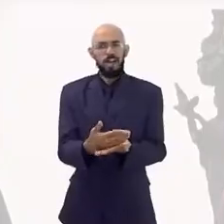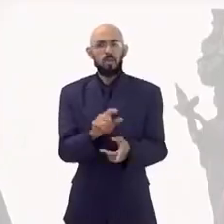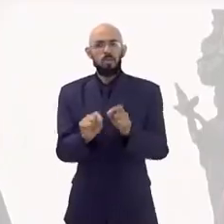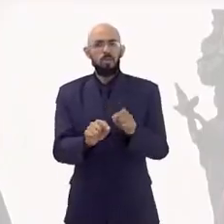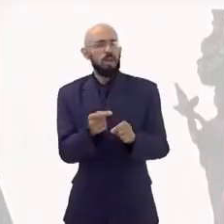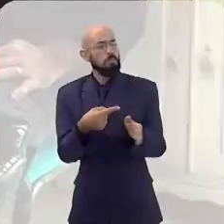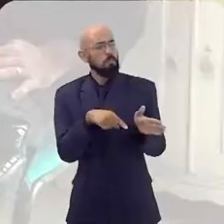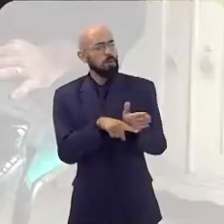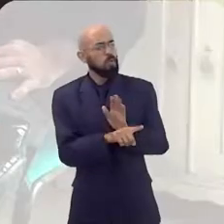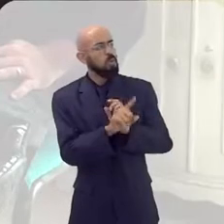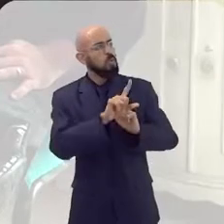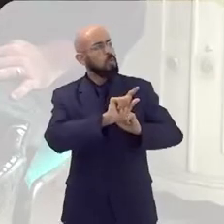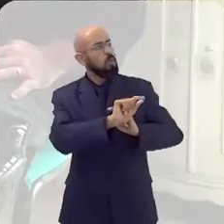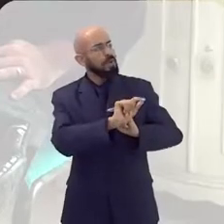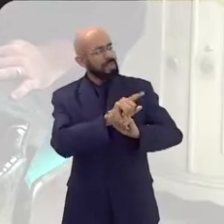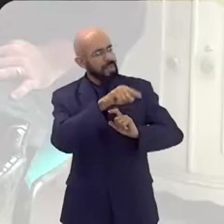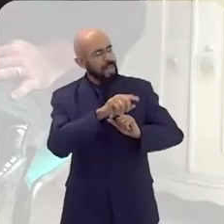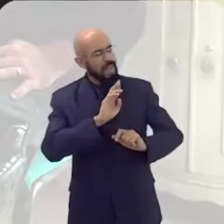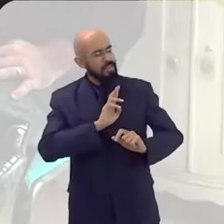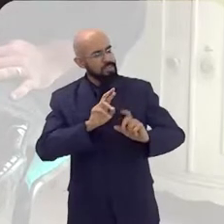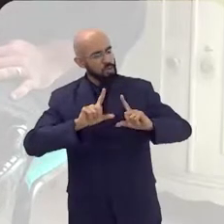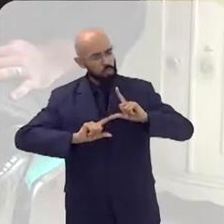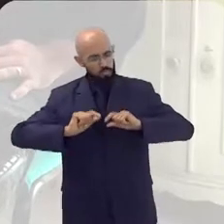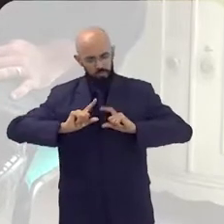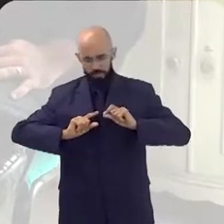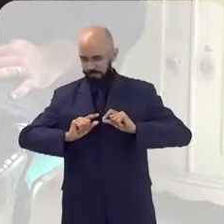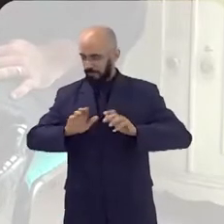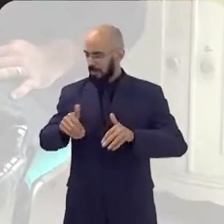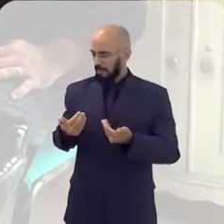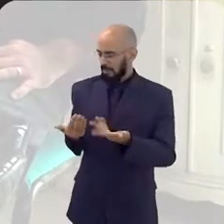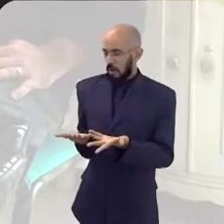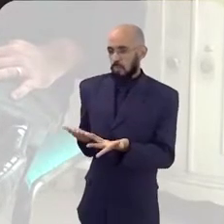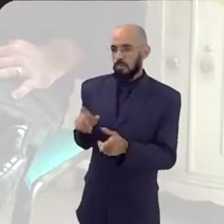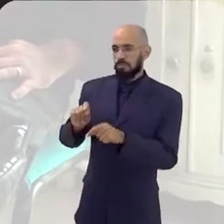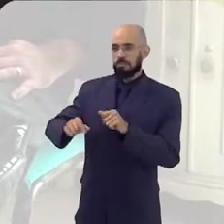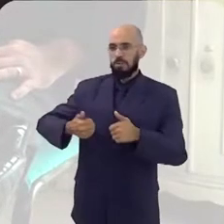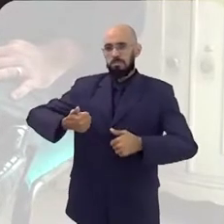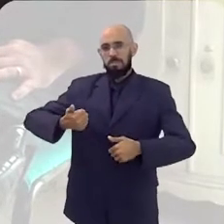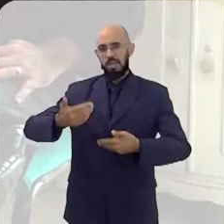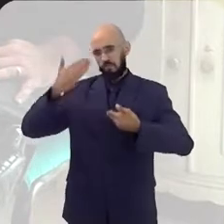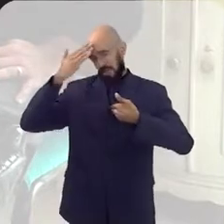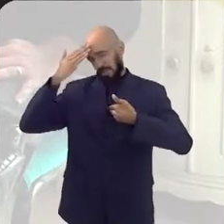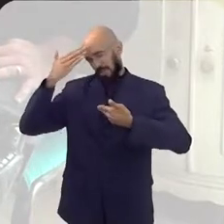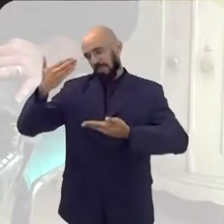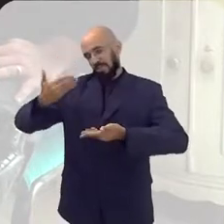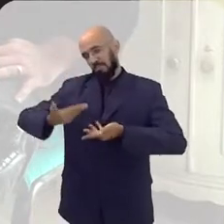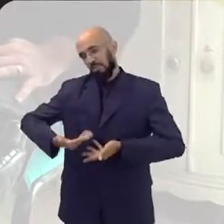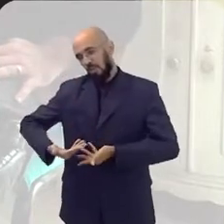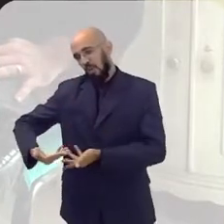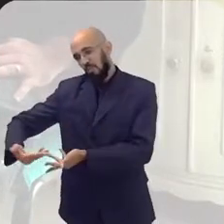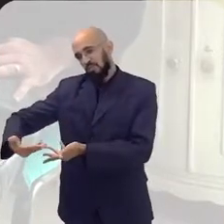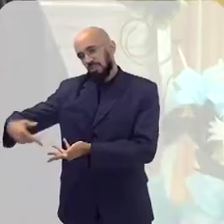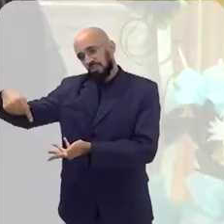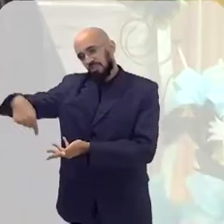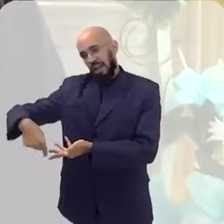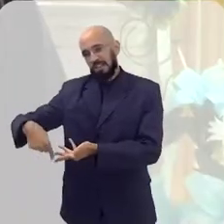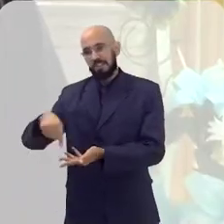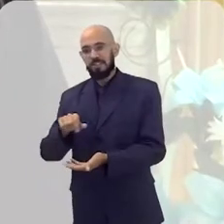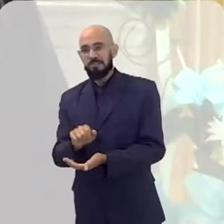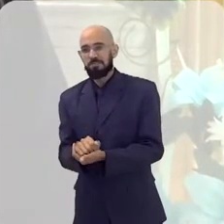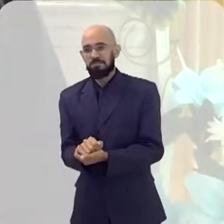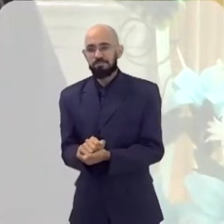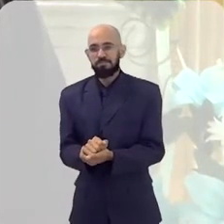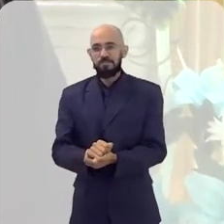assim. O que é a religião Wicca? Bem, Luzia, primeiro eu quero agradecer pelo convite, né, por estar aqui